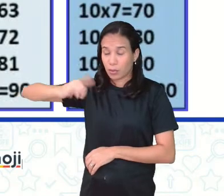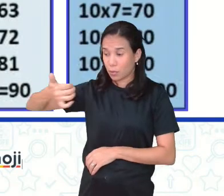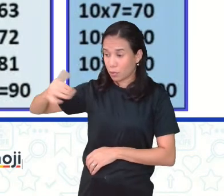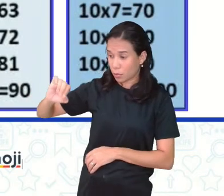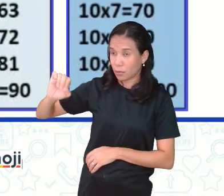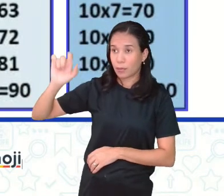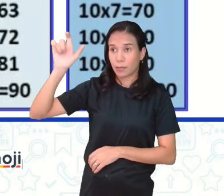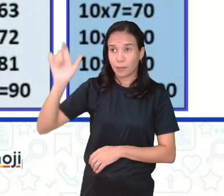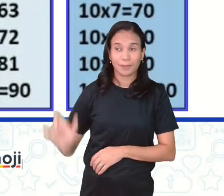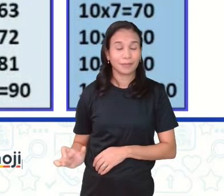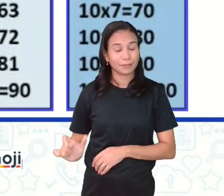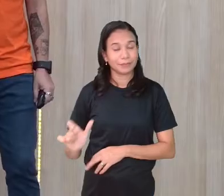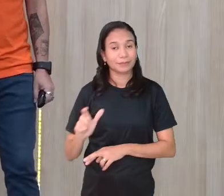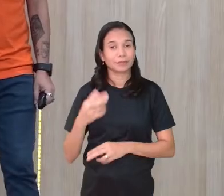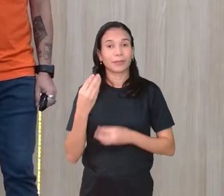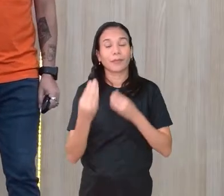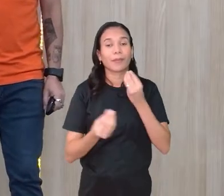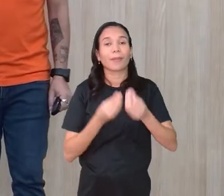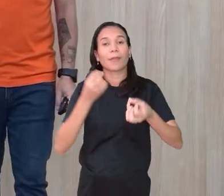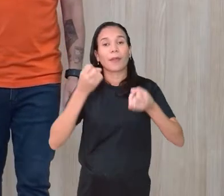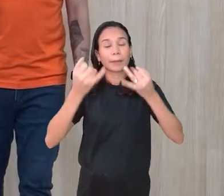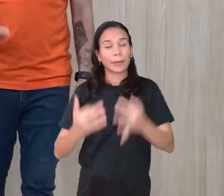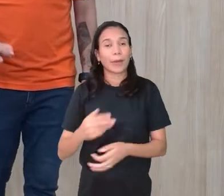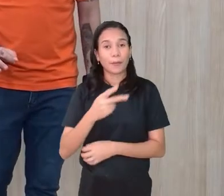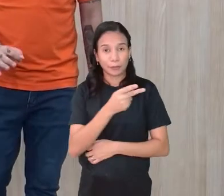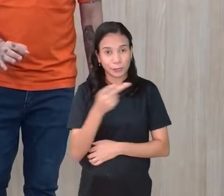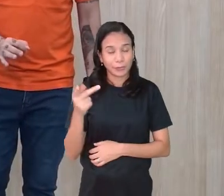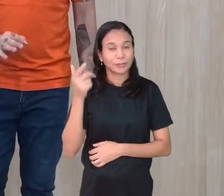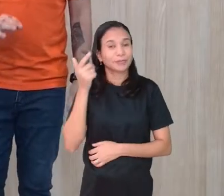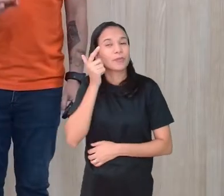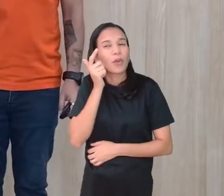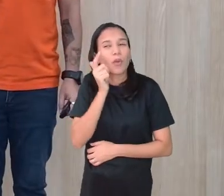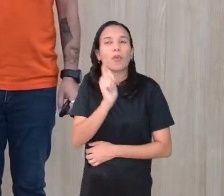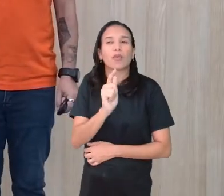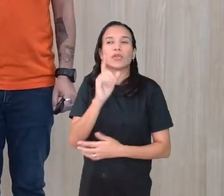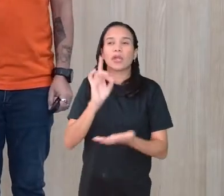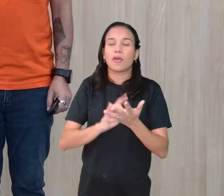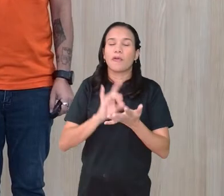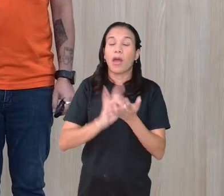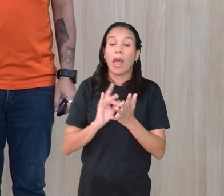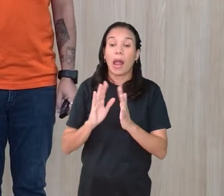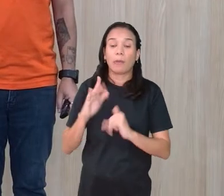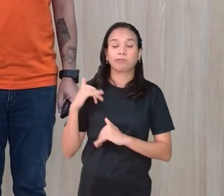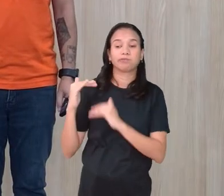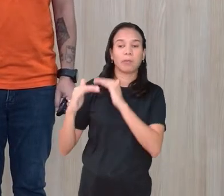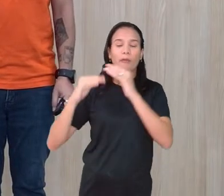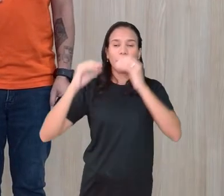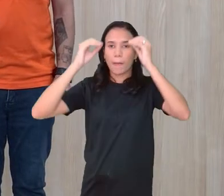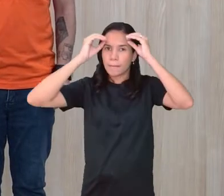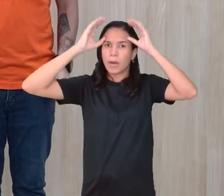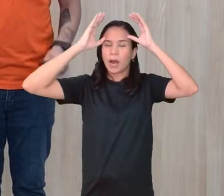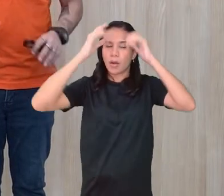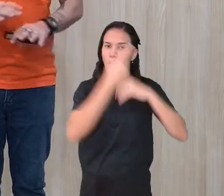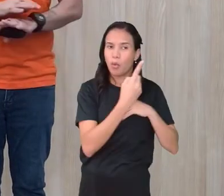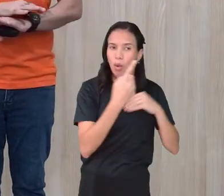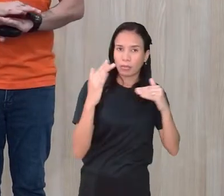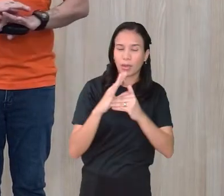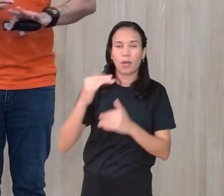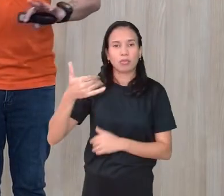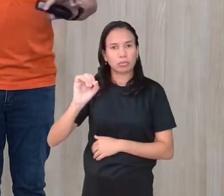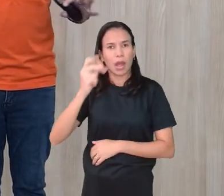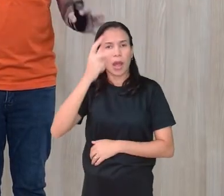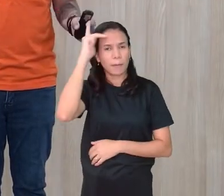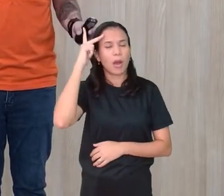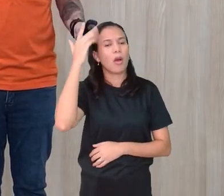tabuada do 10. E como eu falei, se você conseguir desenrolar a tabuada do 1 até o 10, eu diria que você